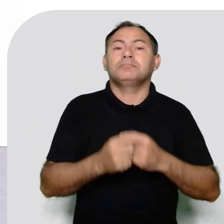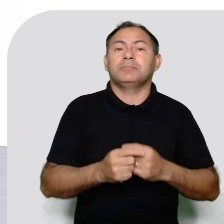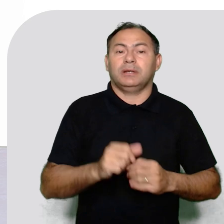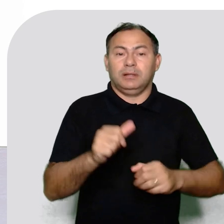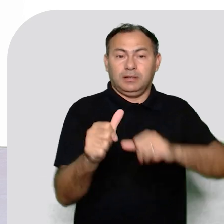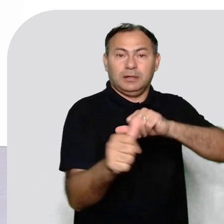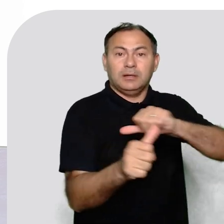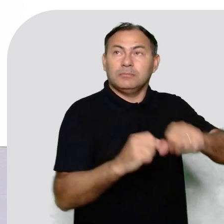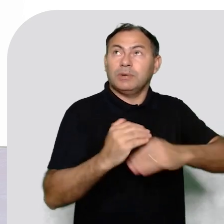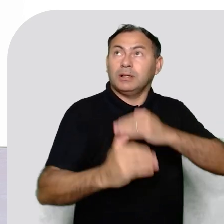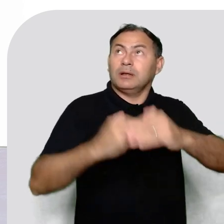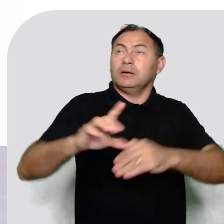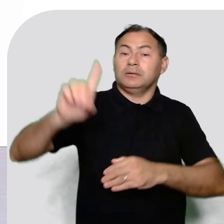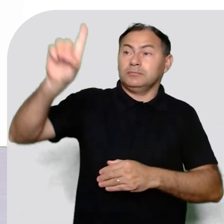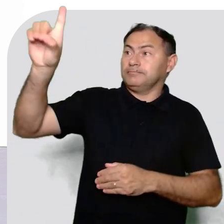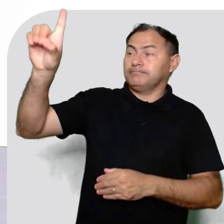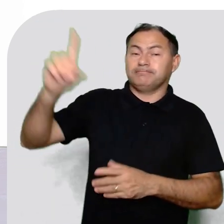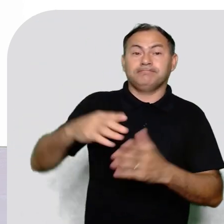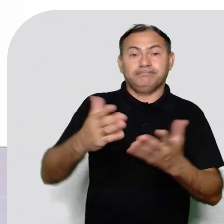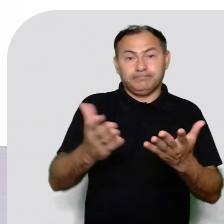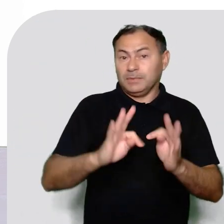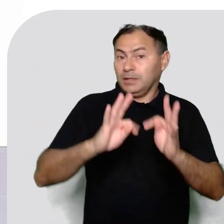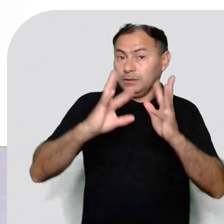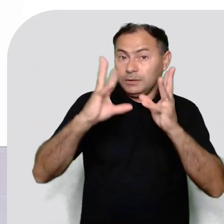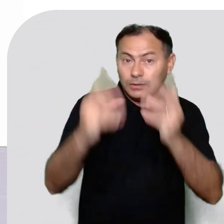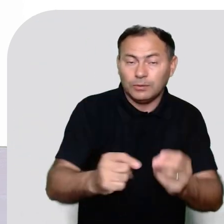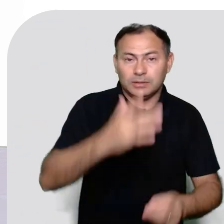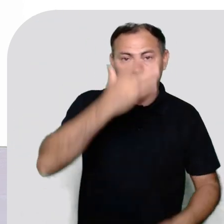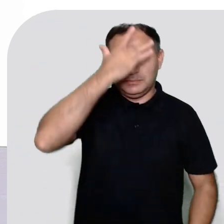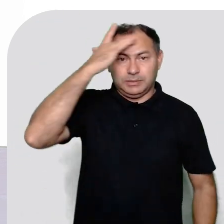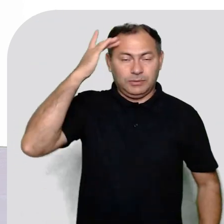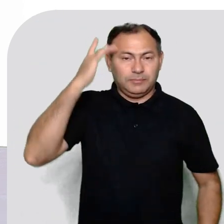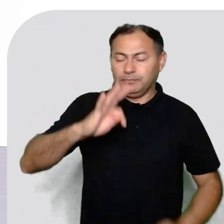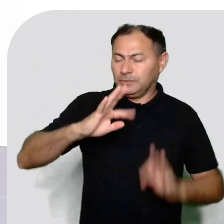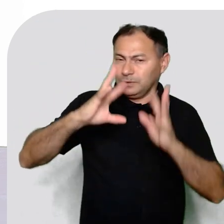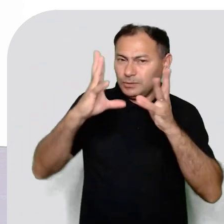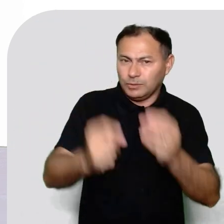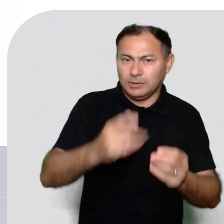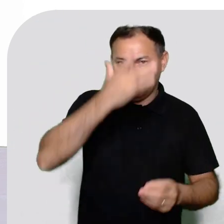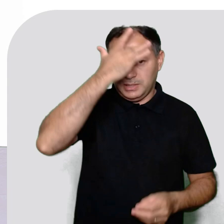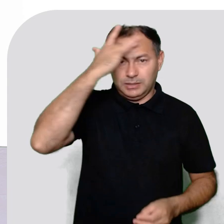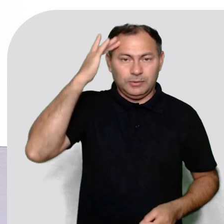pela transcendência. Todo homem,